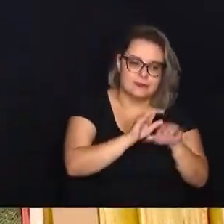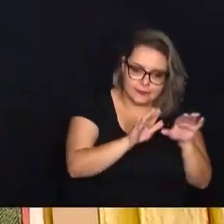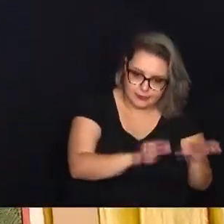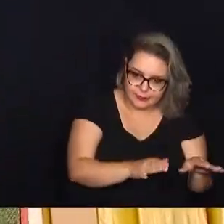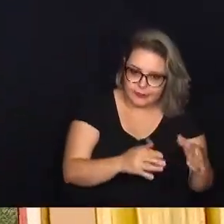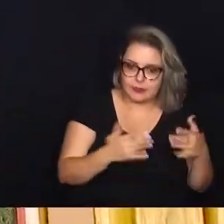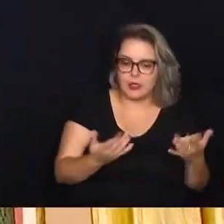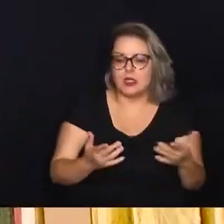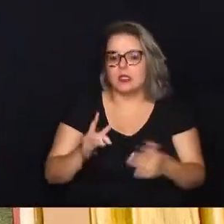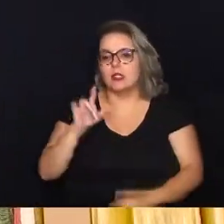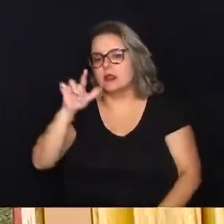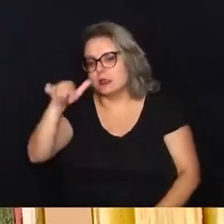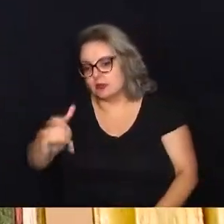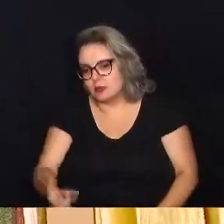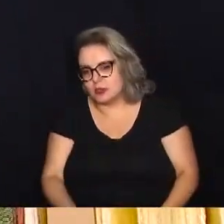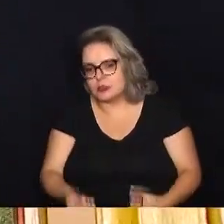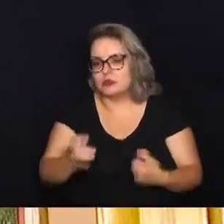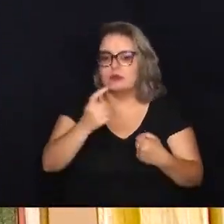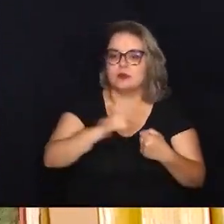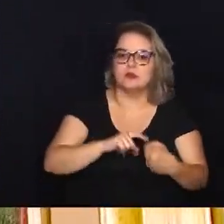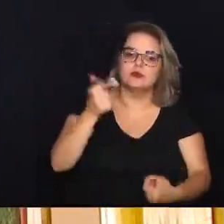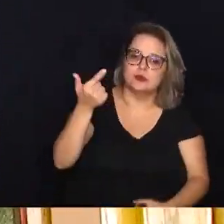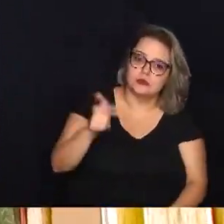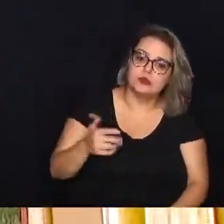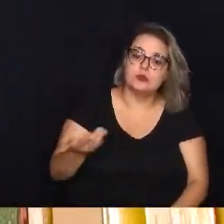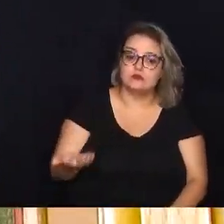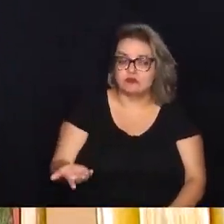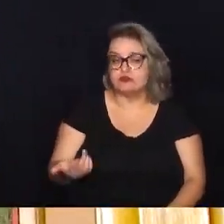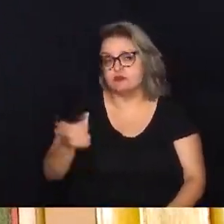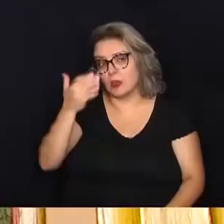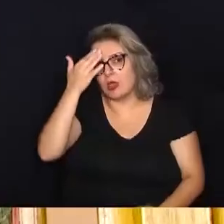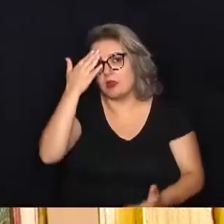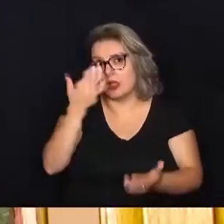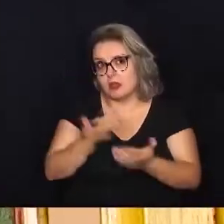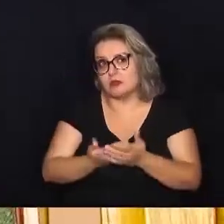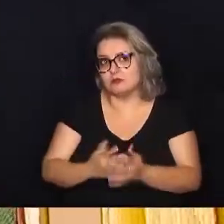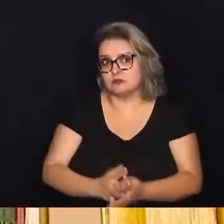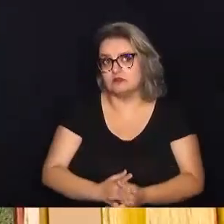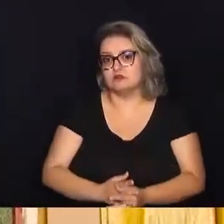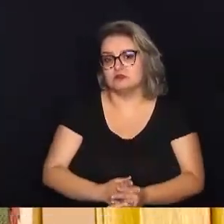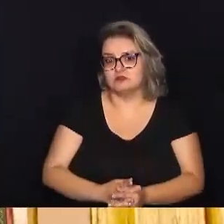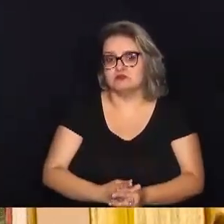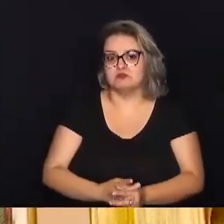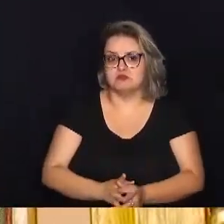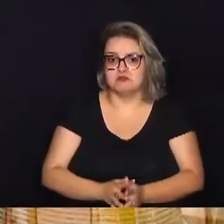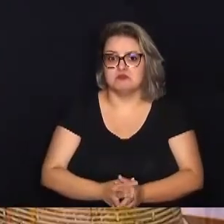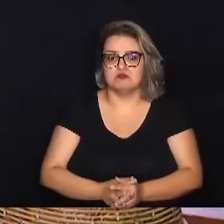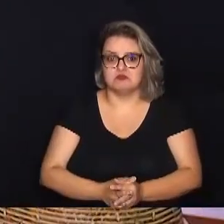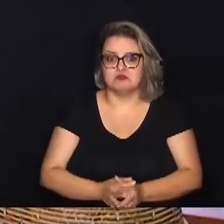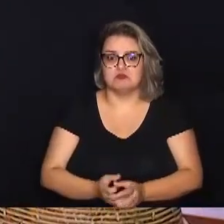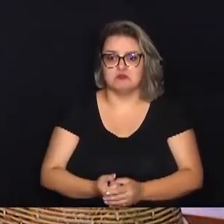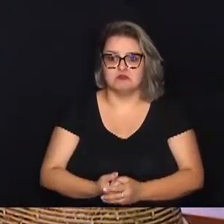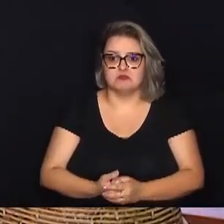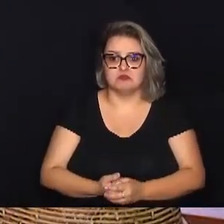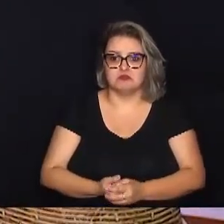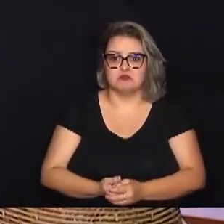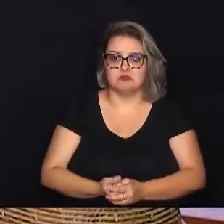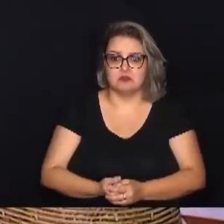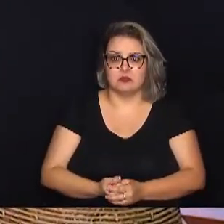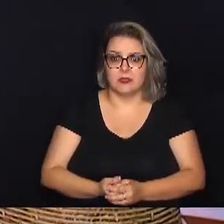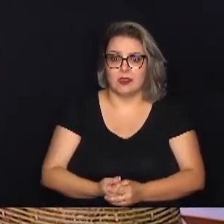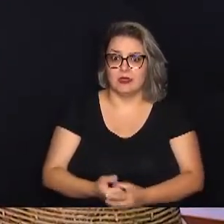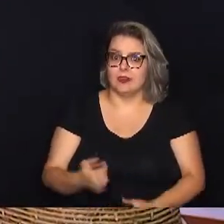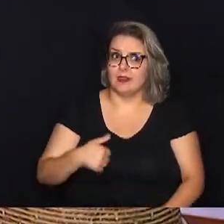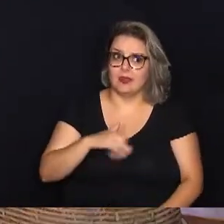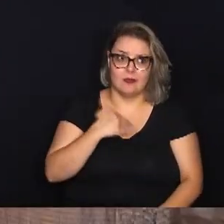e findo parando com aquilo, depois retomando de novo. Eu acredito que eu